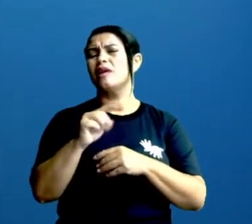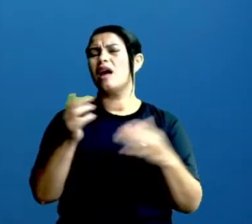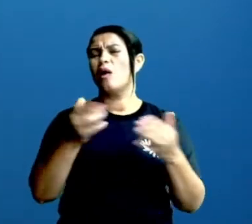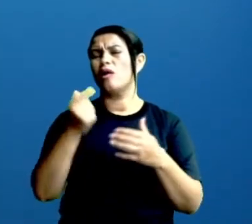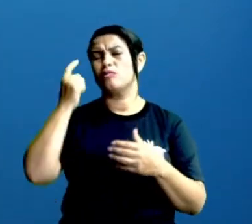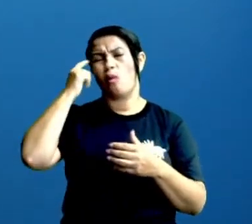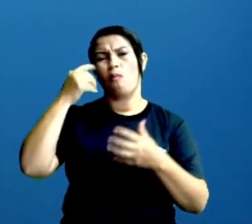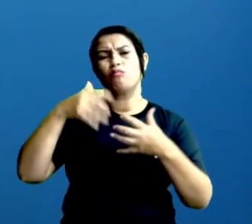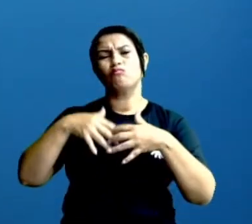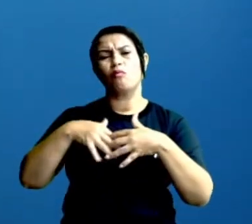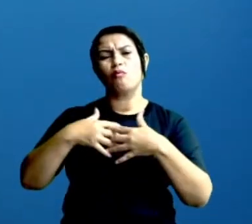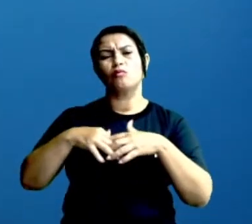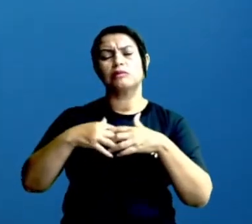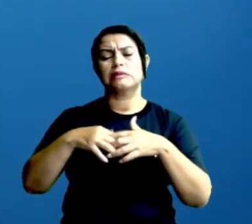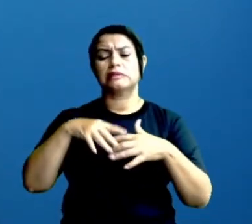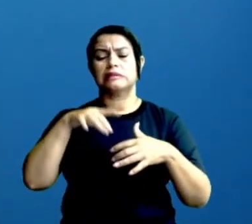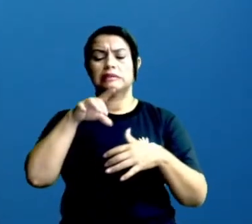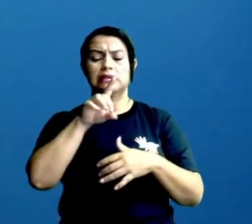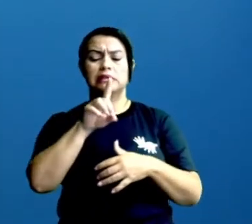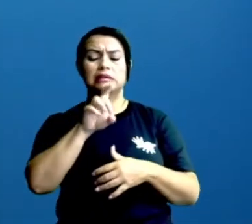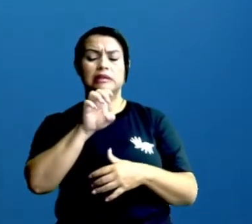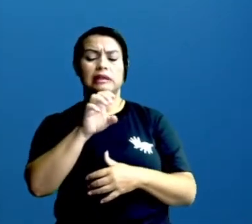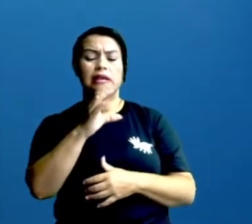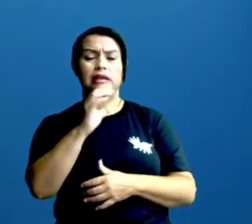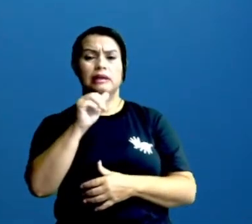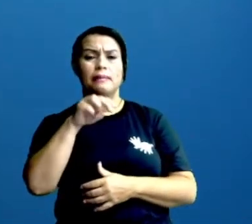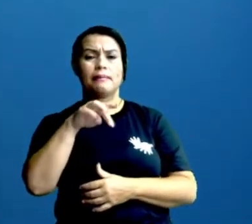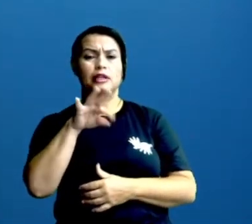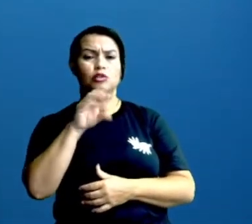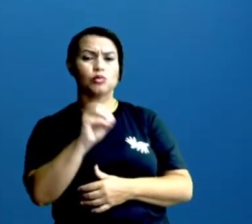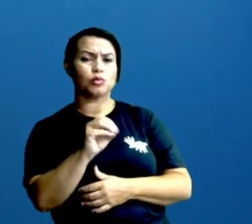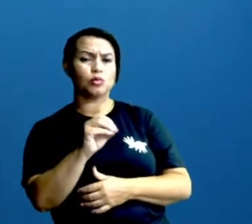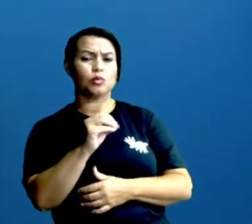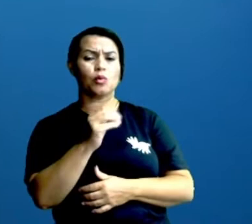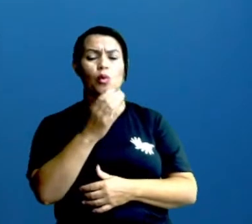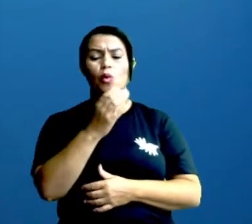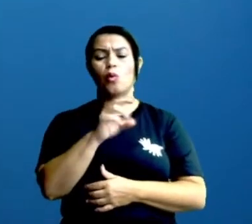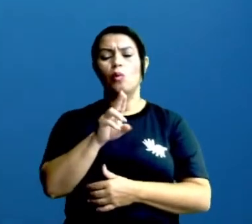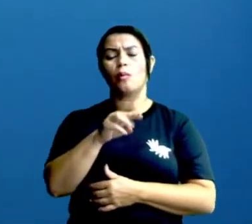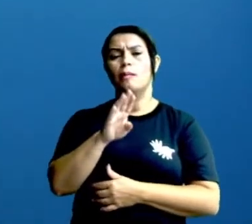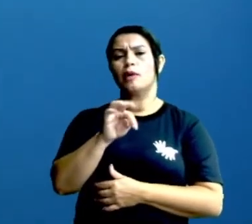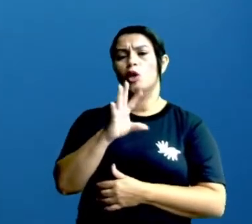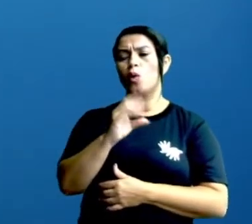confundiu. Decâmetro cúbico e com 1000 metros. Veja só.